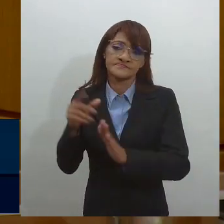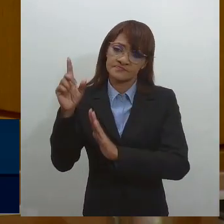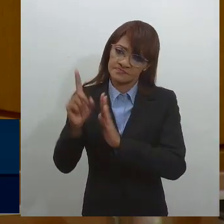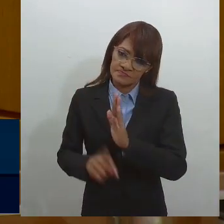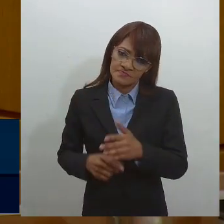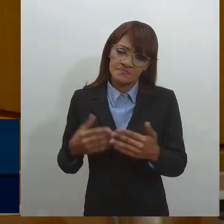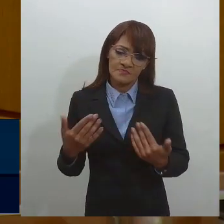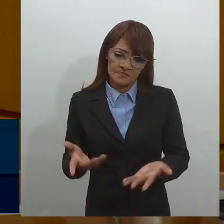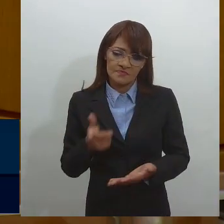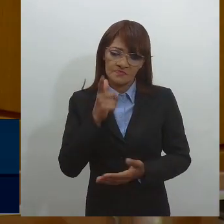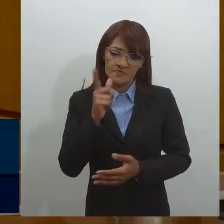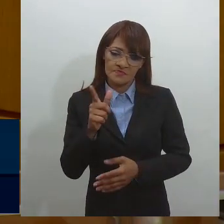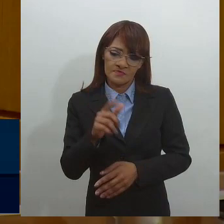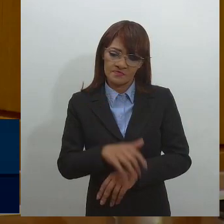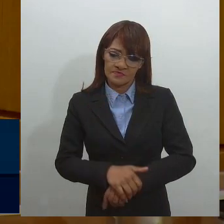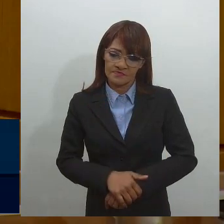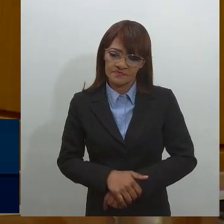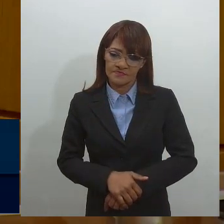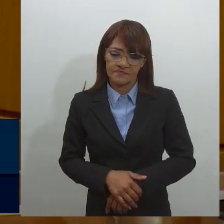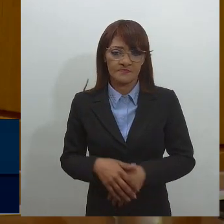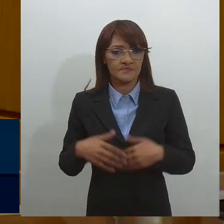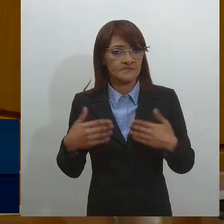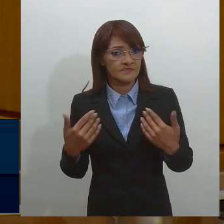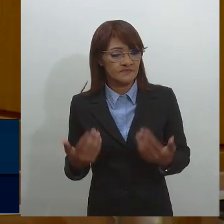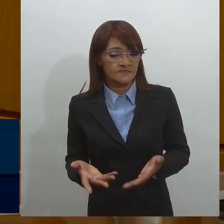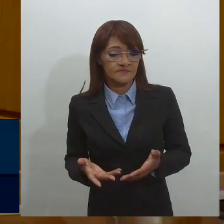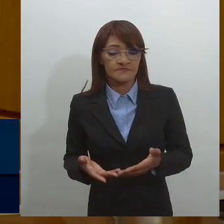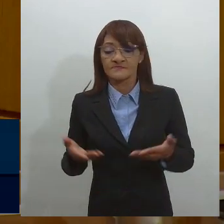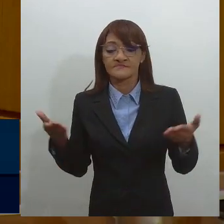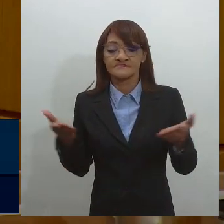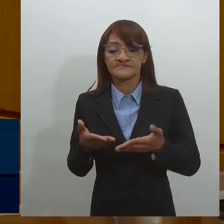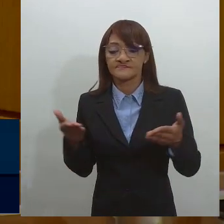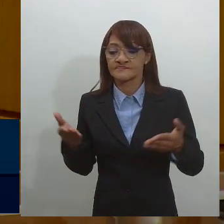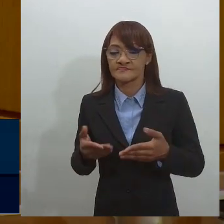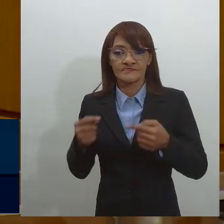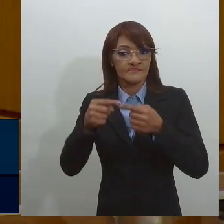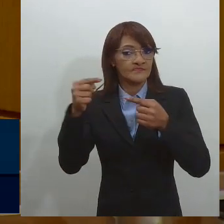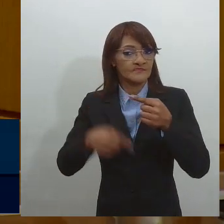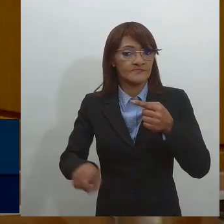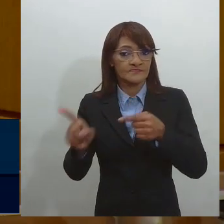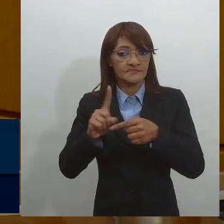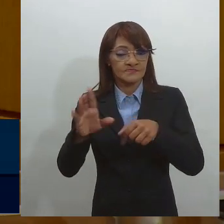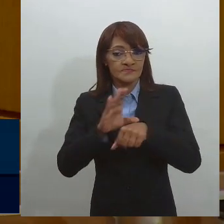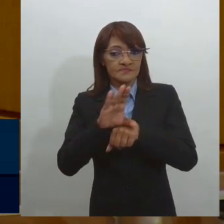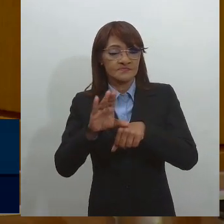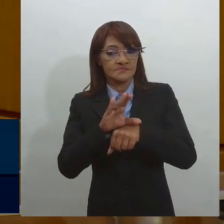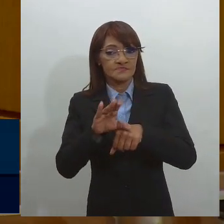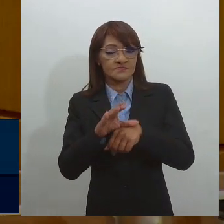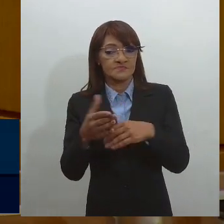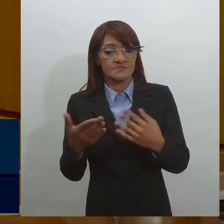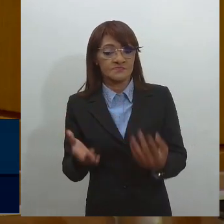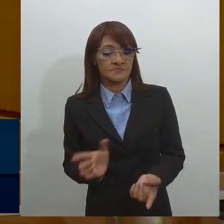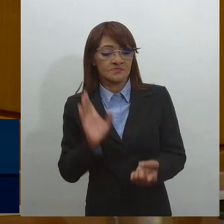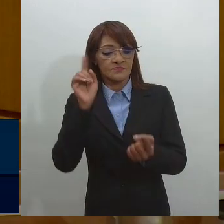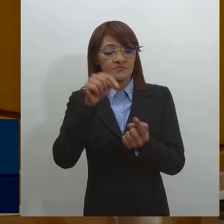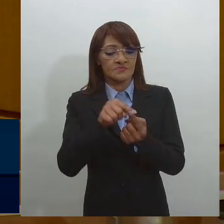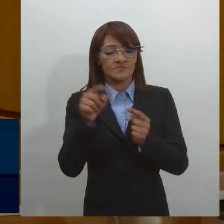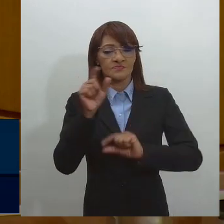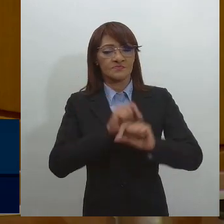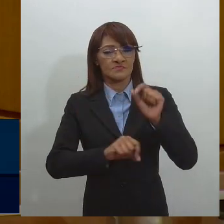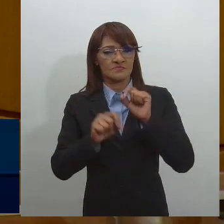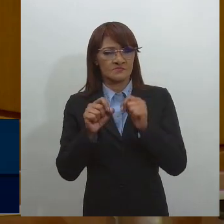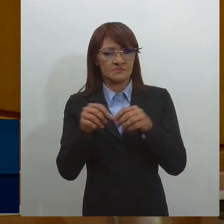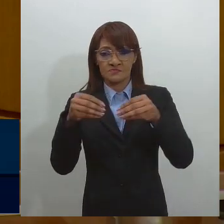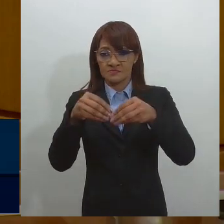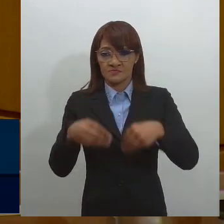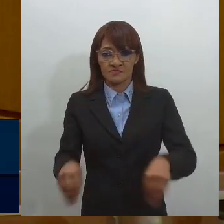O marco temporal é inconstitucional, tem o objetivo de devastar os territórios